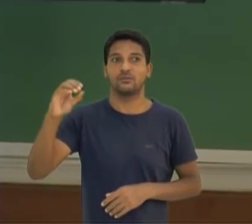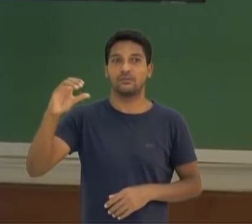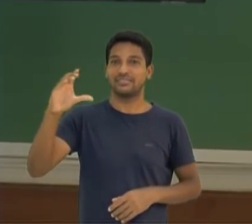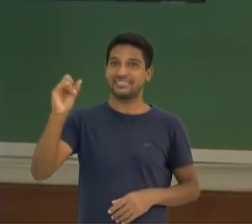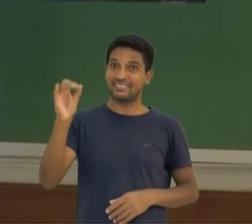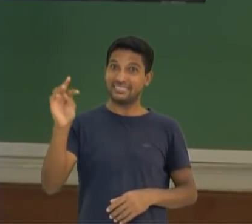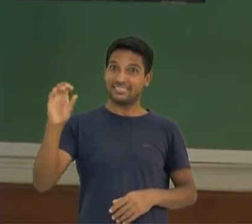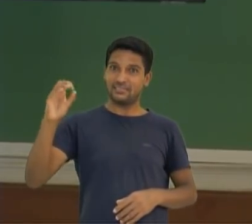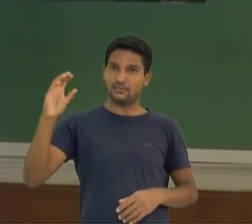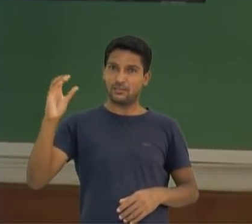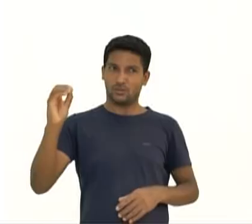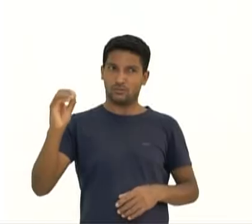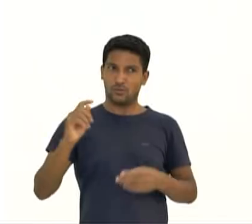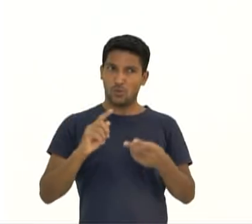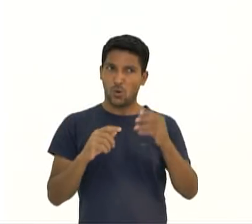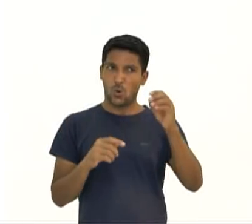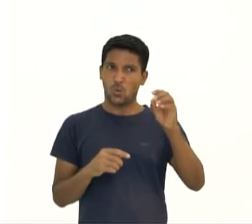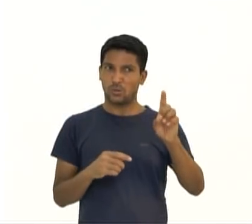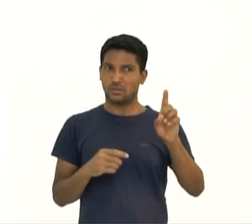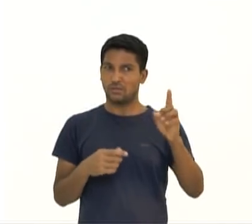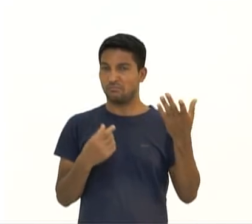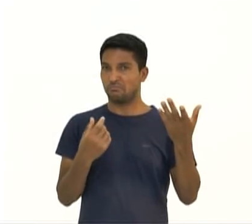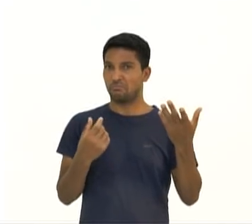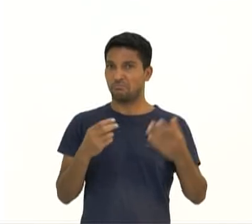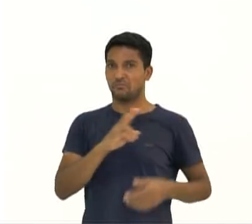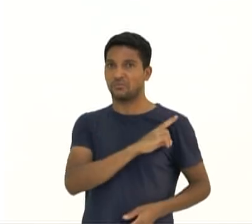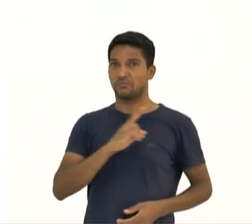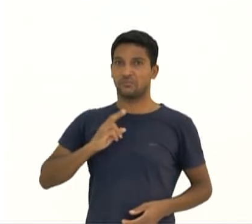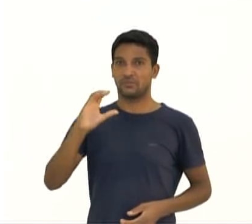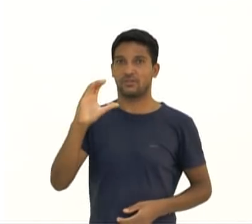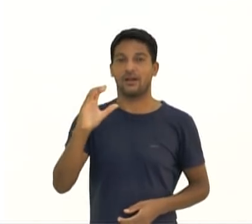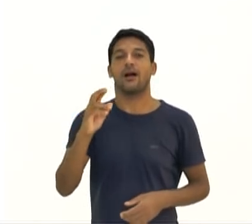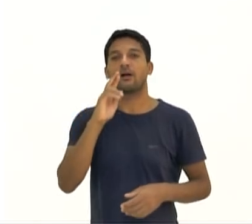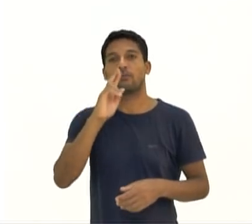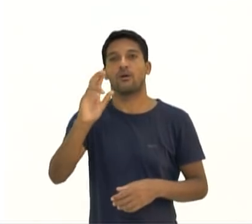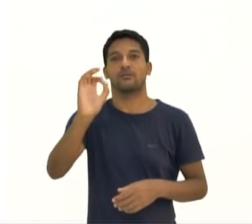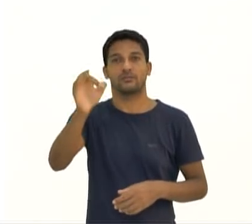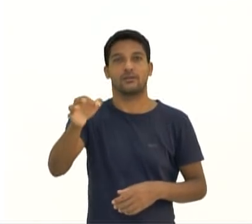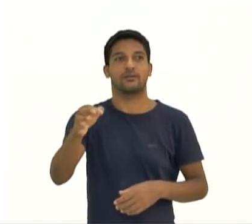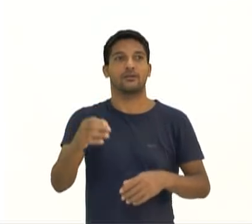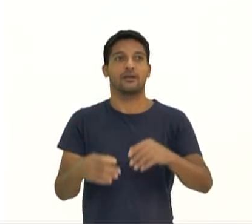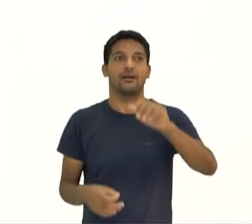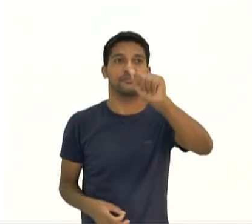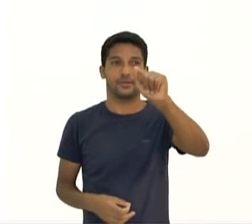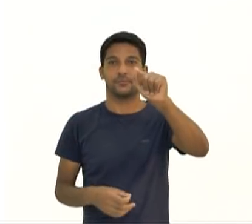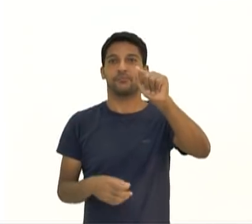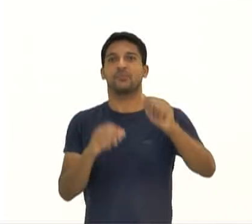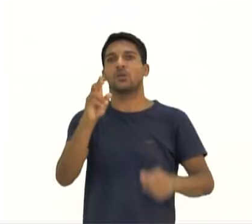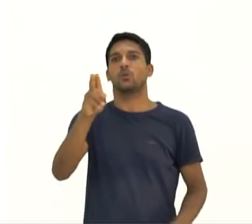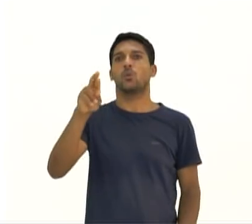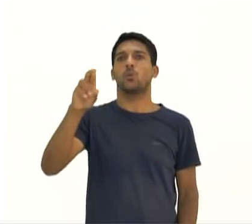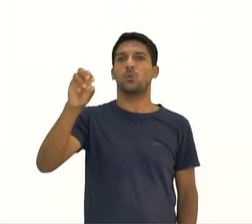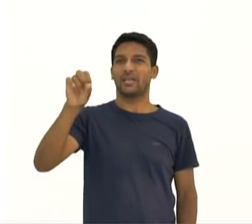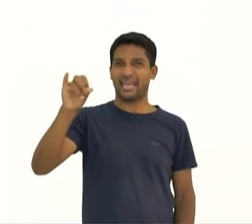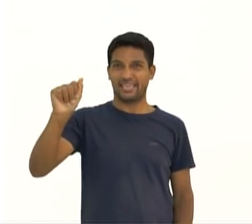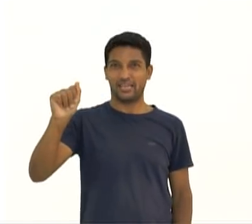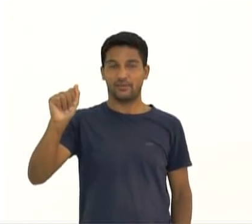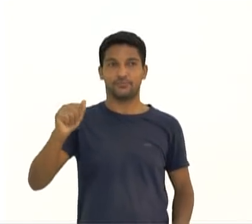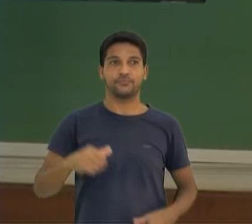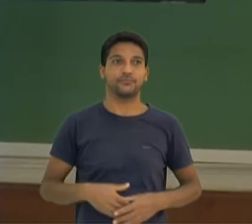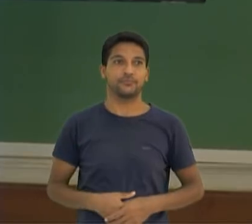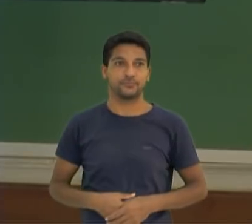já foi, né? Resposta certa, correção, foi a ureia, galera, a partir do cianeto de